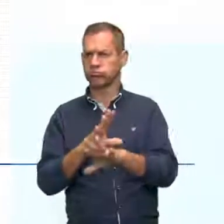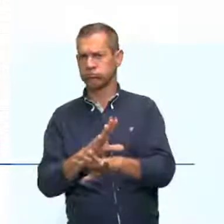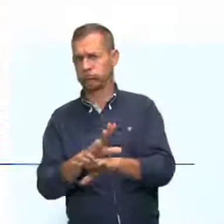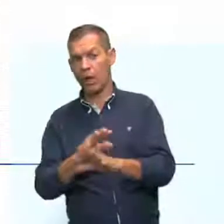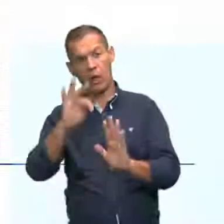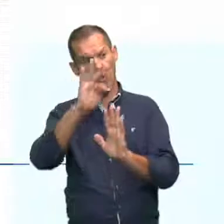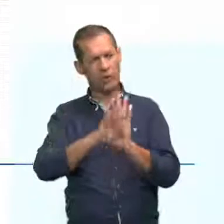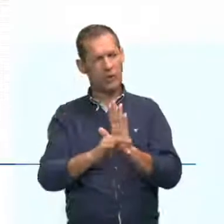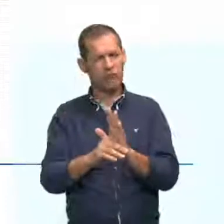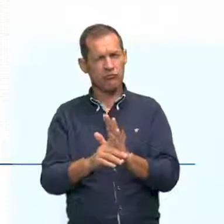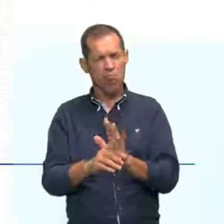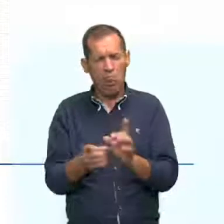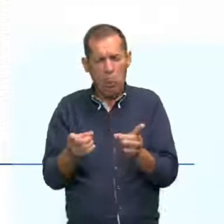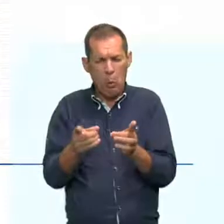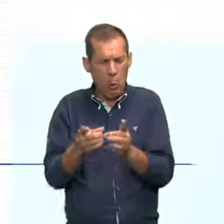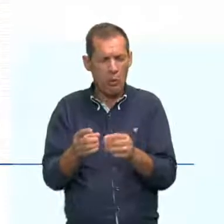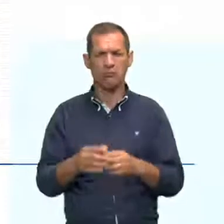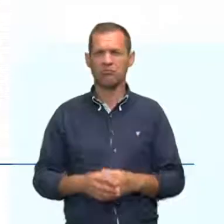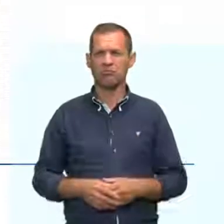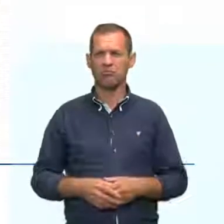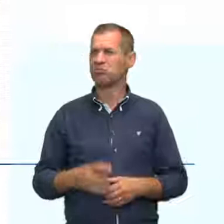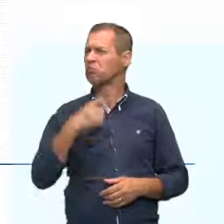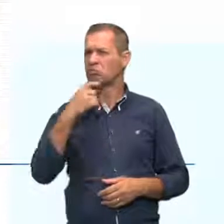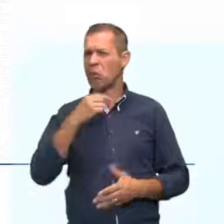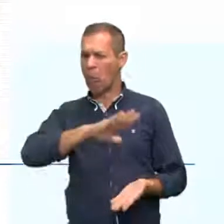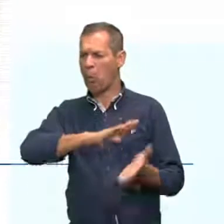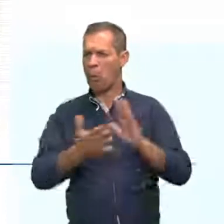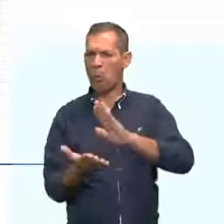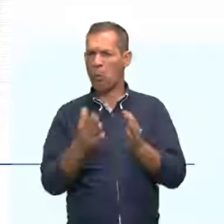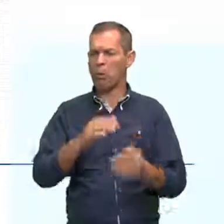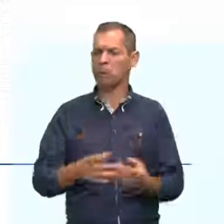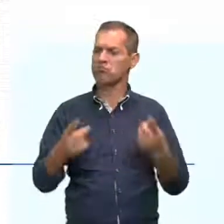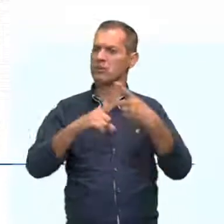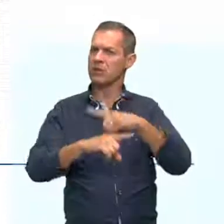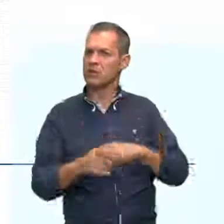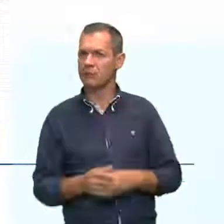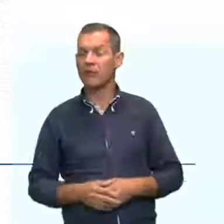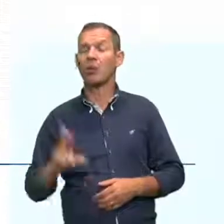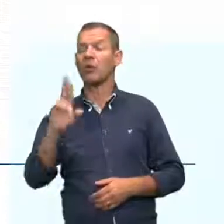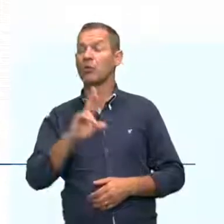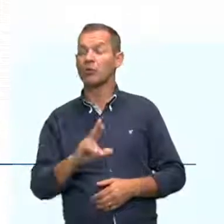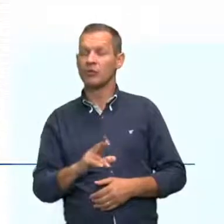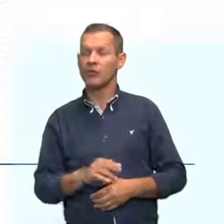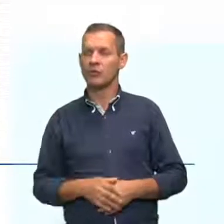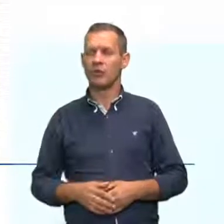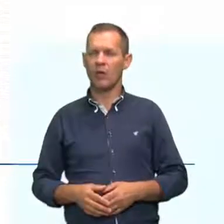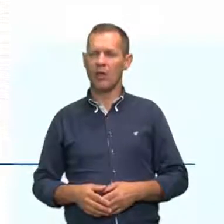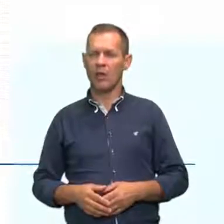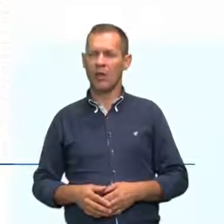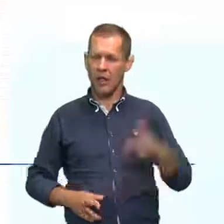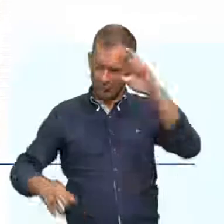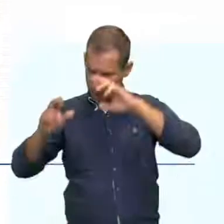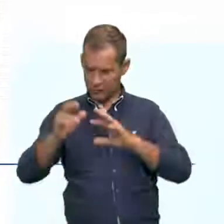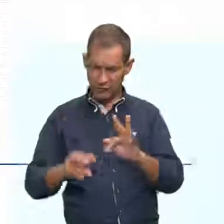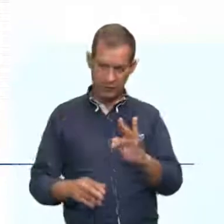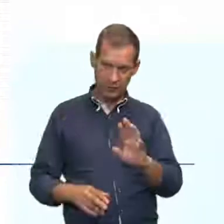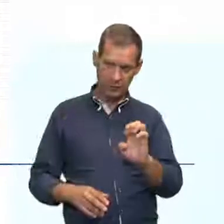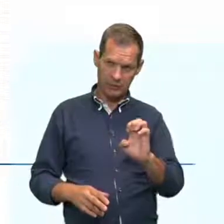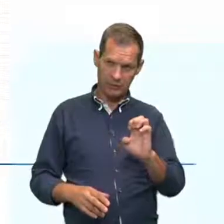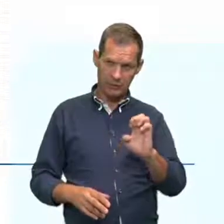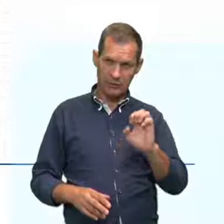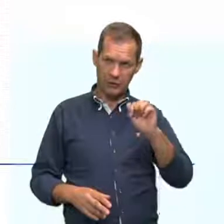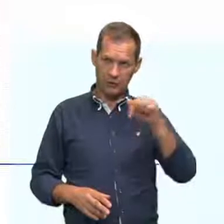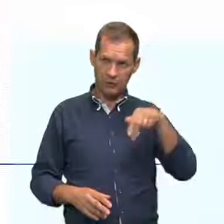É um texto muito pequeno e não dá para desembaralhar utilizando a análise de frequência. Então, vale a pena utilizar para textos pequenos, mas